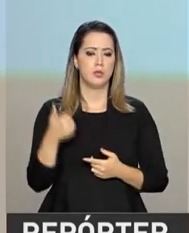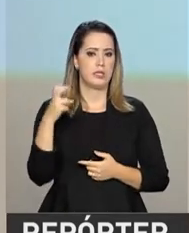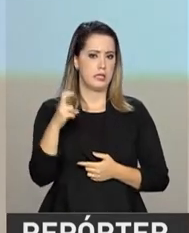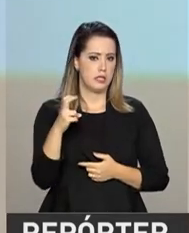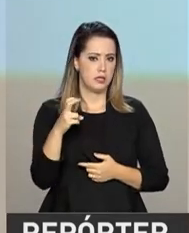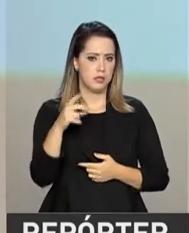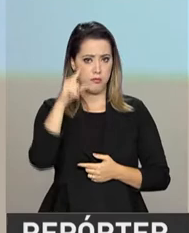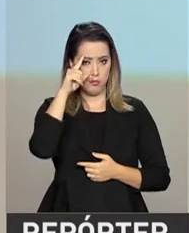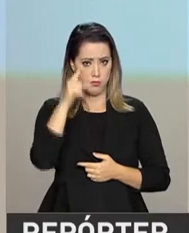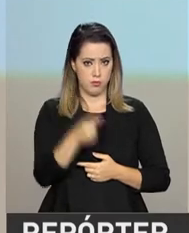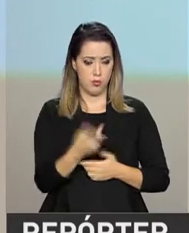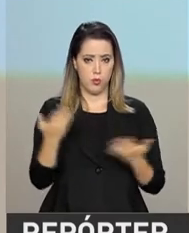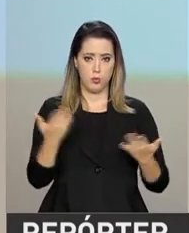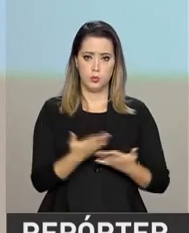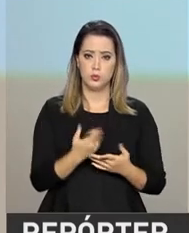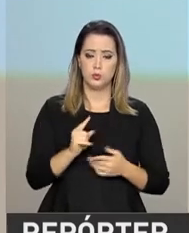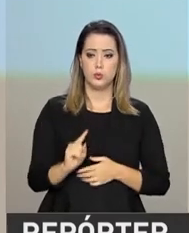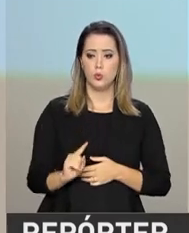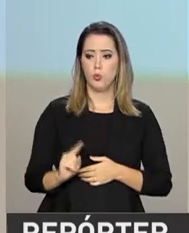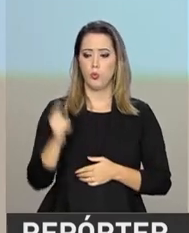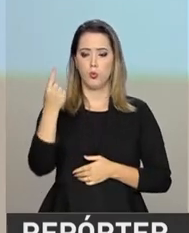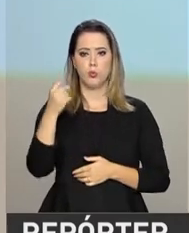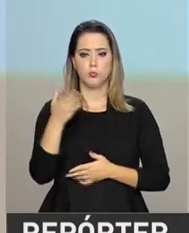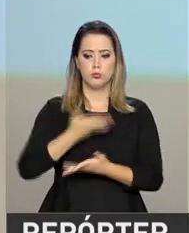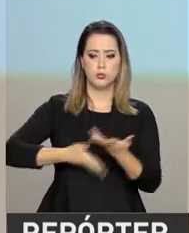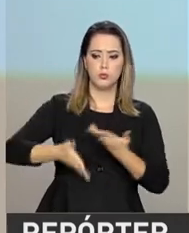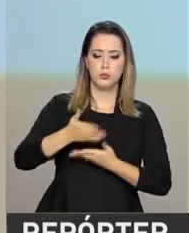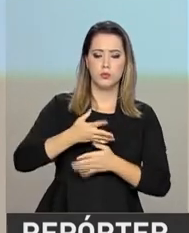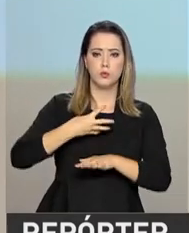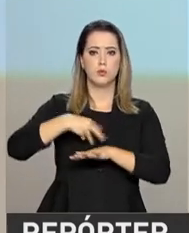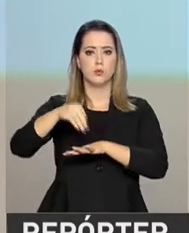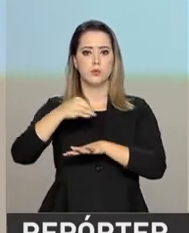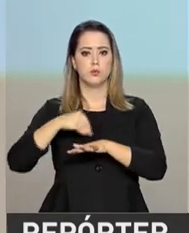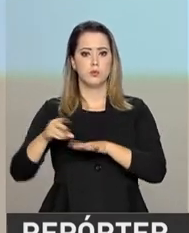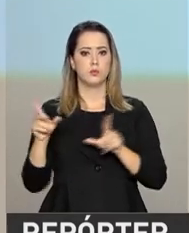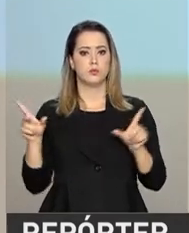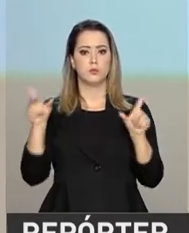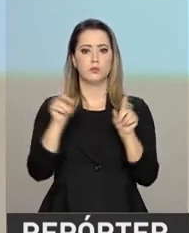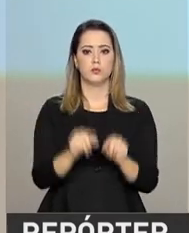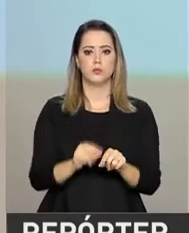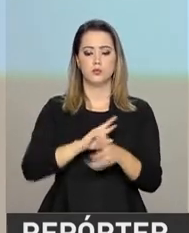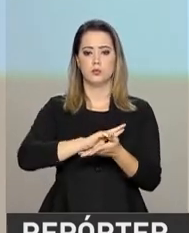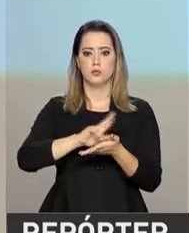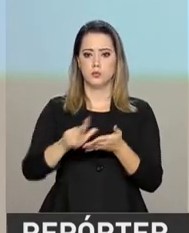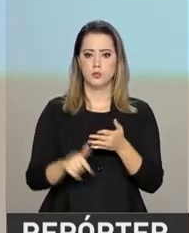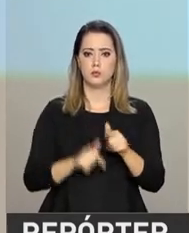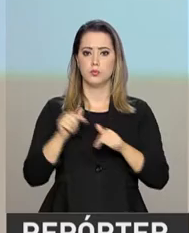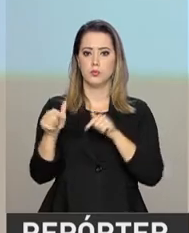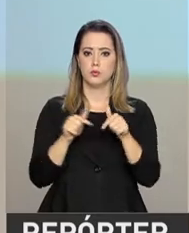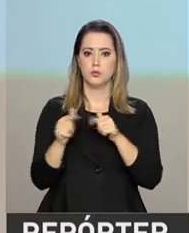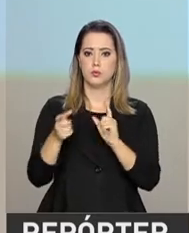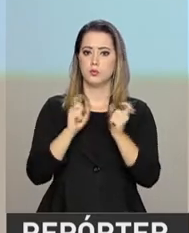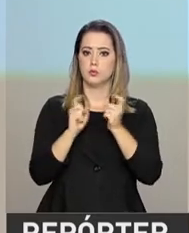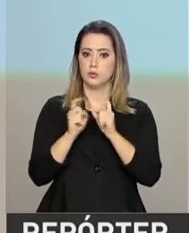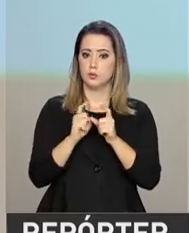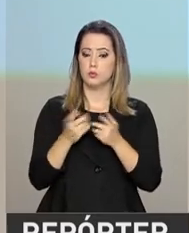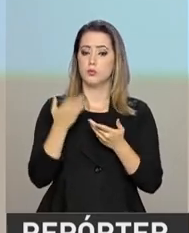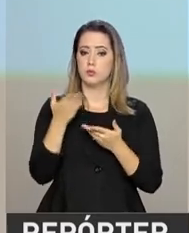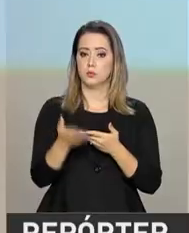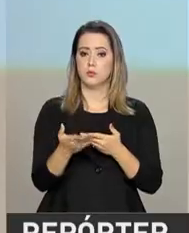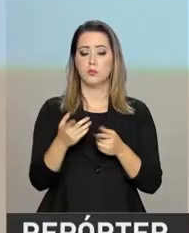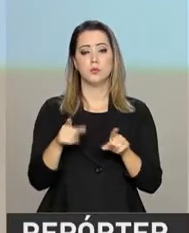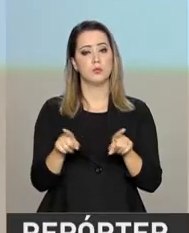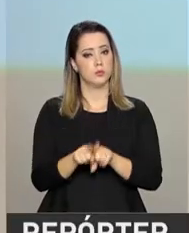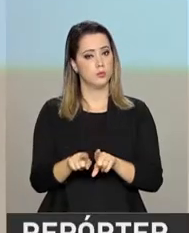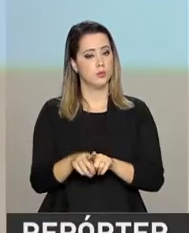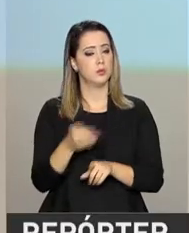obrigações hoje para fazer um único fluxo de informação seja ela reduz muito a todas trabalho administrativo nesse tributo